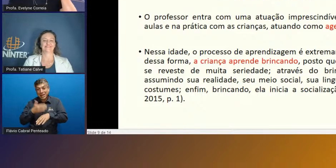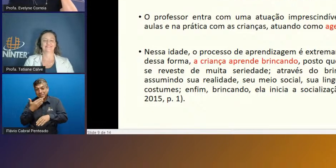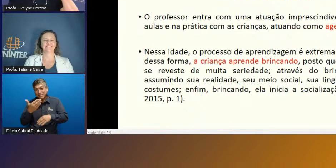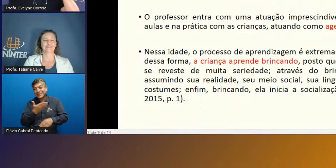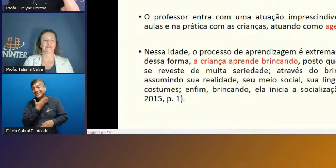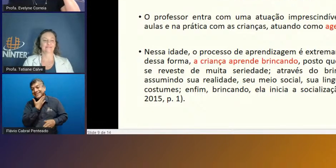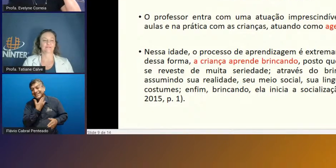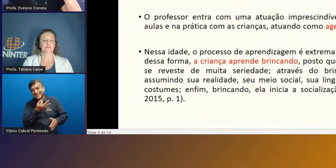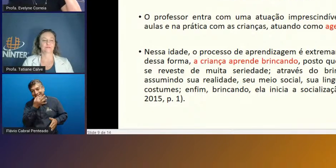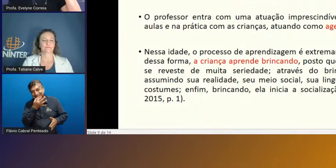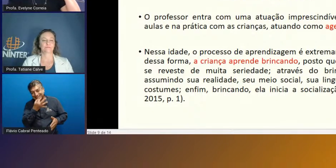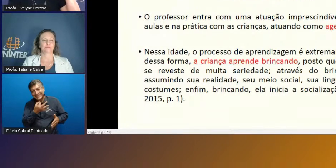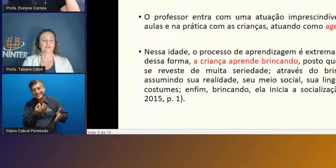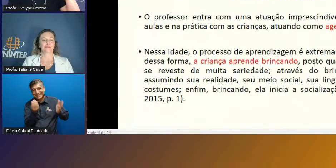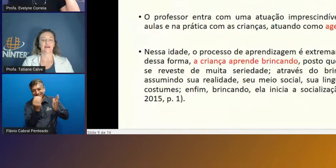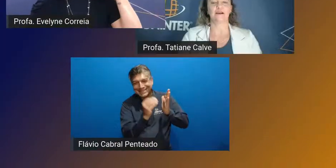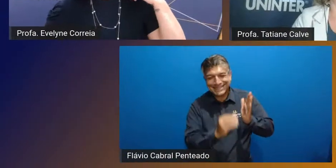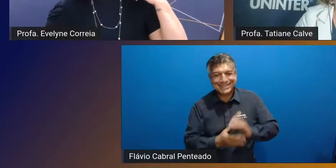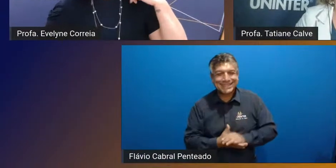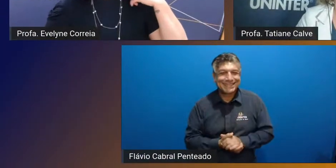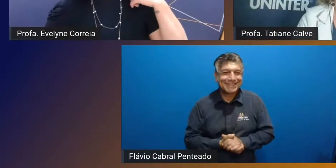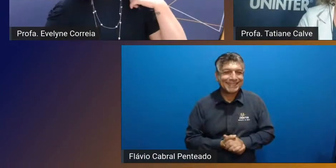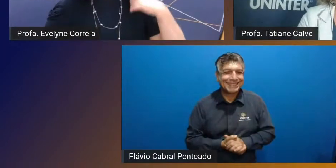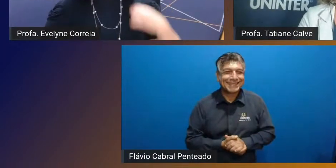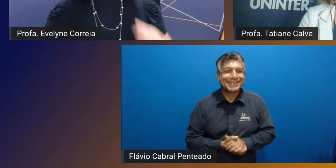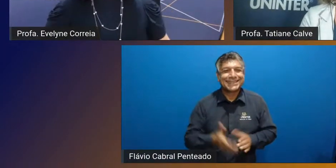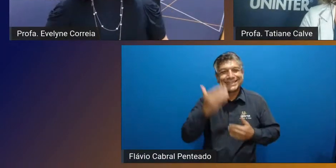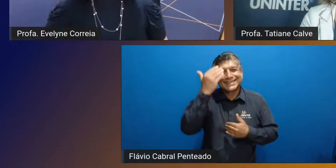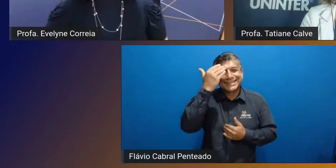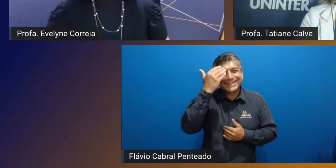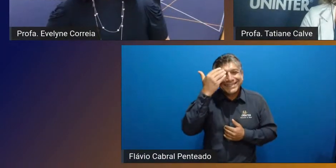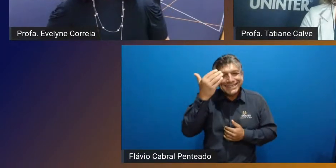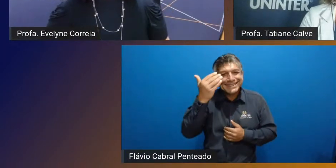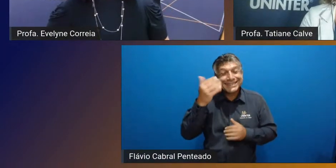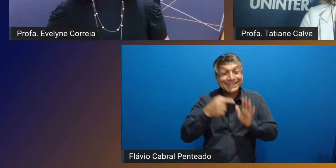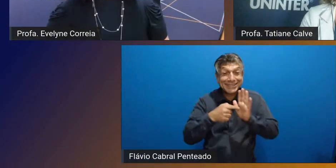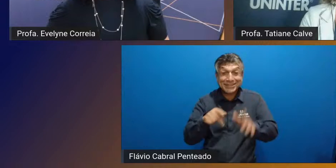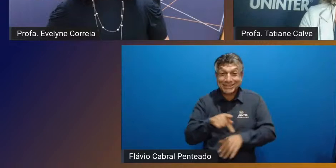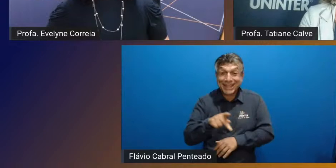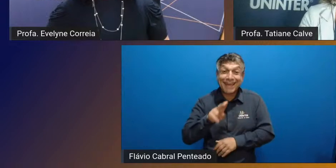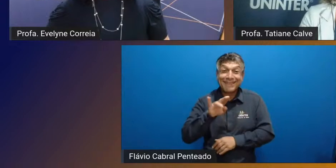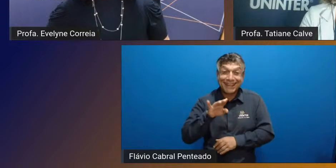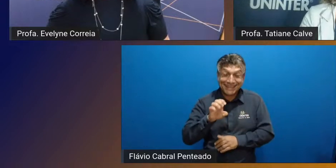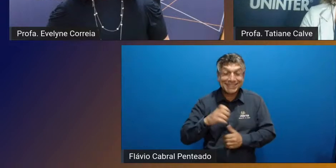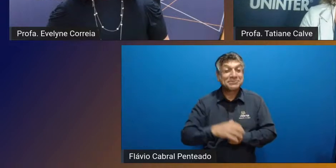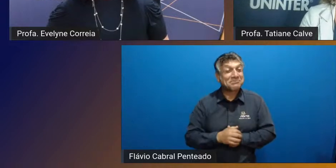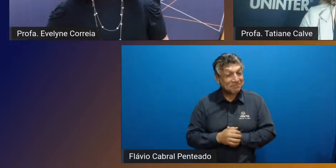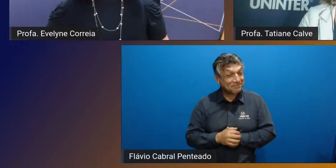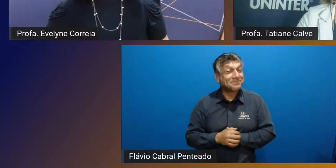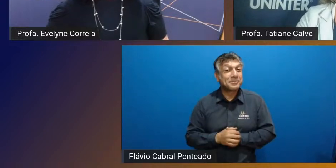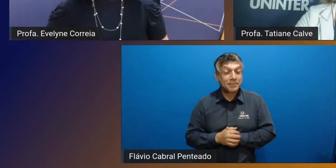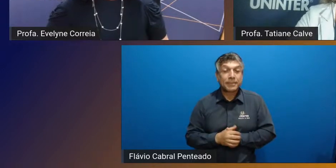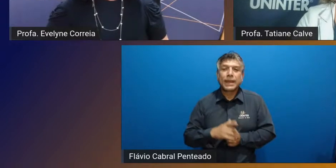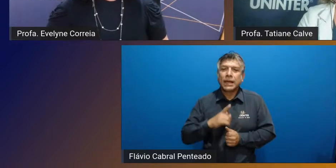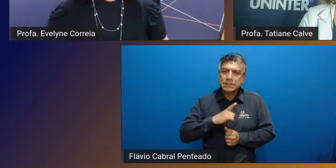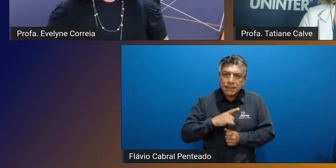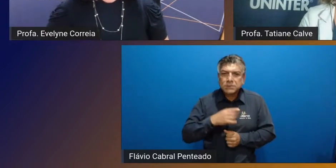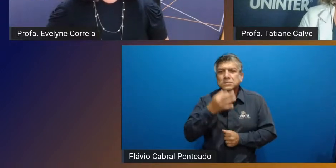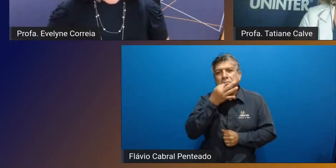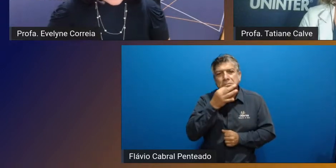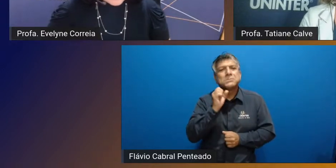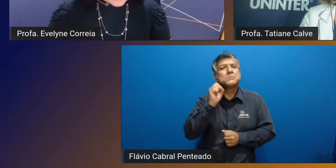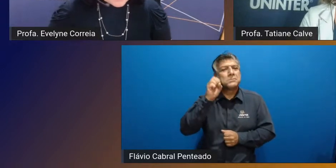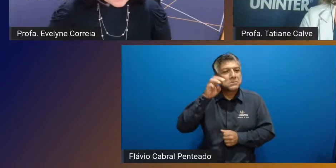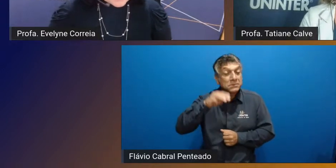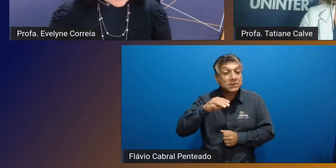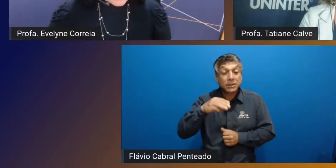os comentários claro muito obrigado pela apresentação professora Eveline nós temos alguns comentários aqui